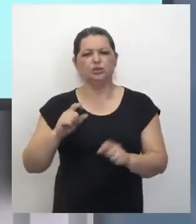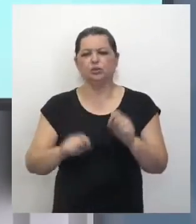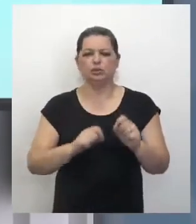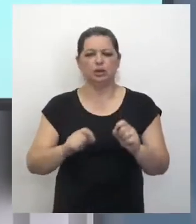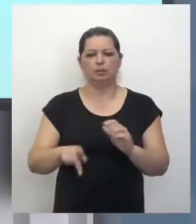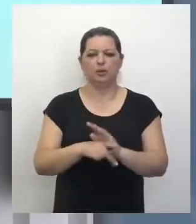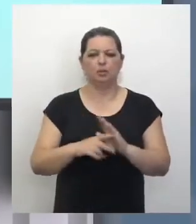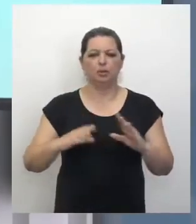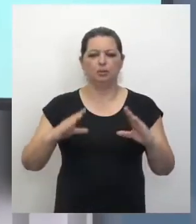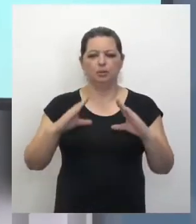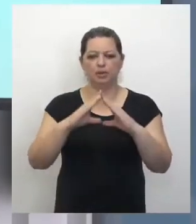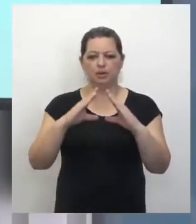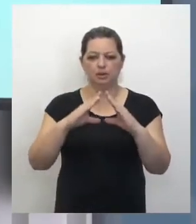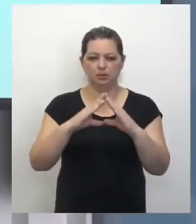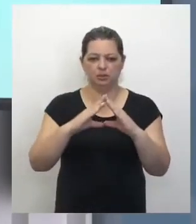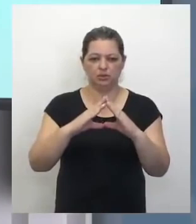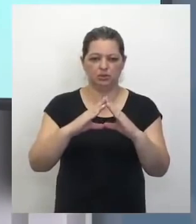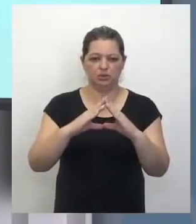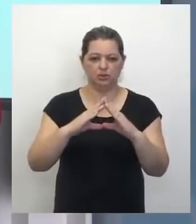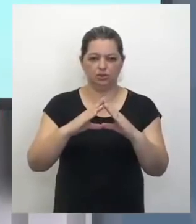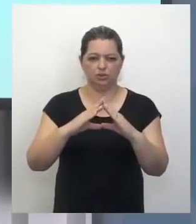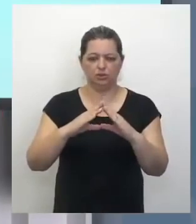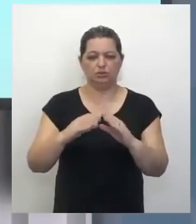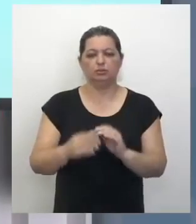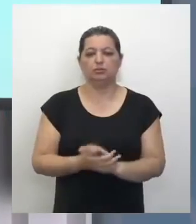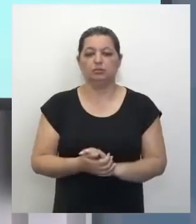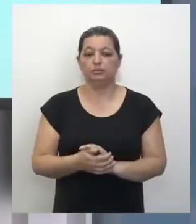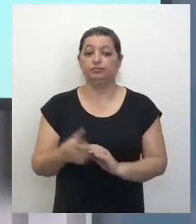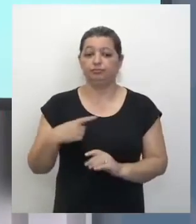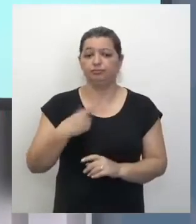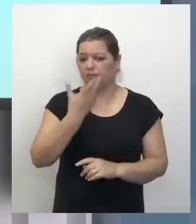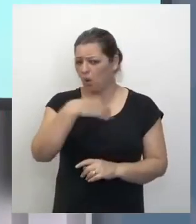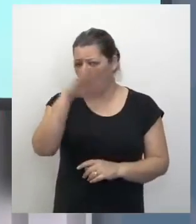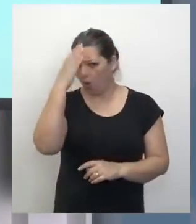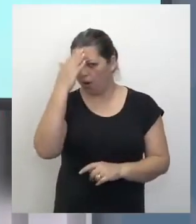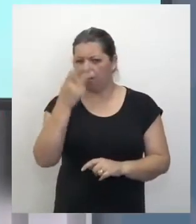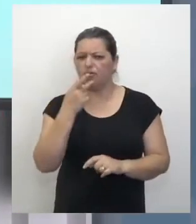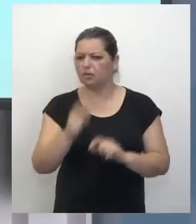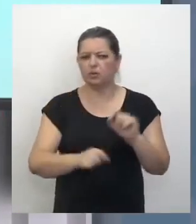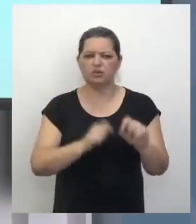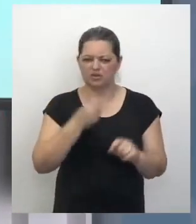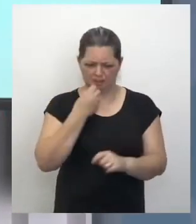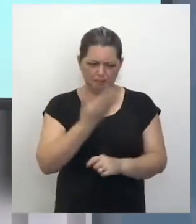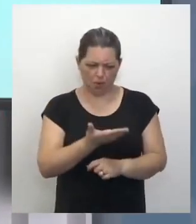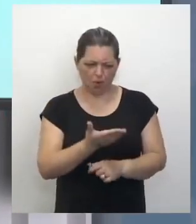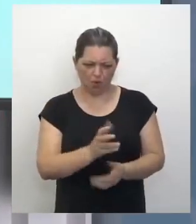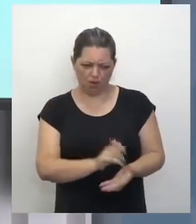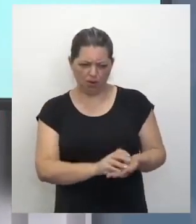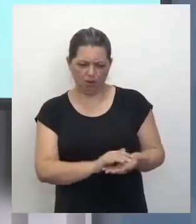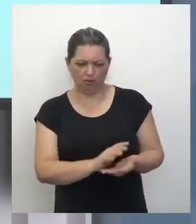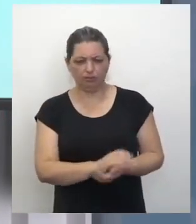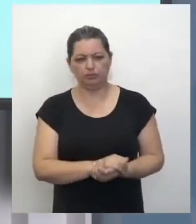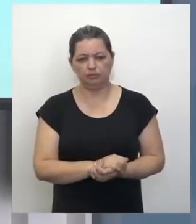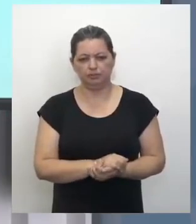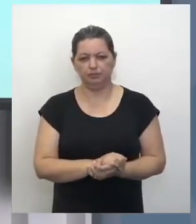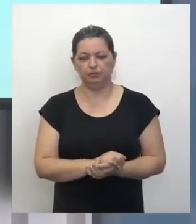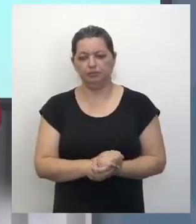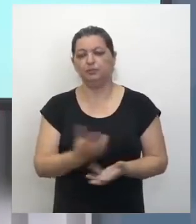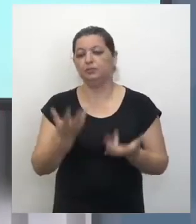chamada pirâmide de Quéops. Aí o rei falou, bom, você é bom mesmo de cálculo, eu gostaria que